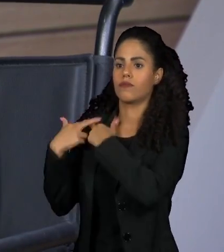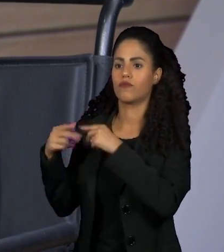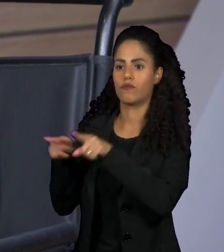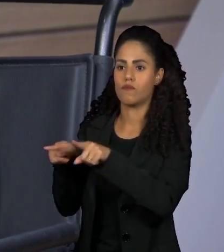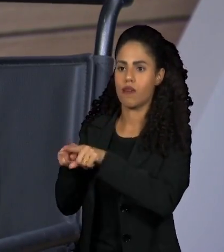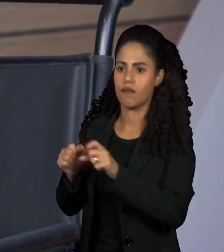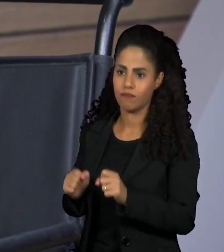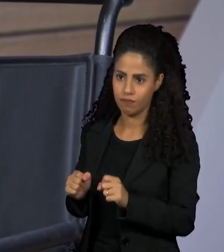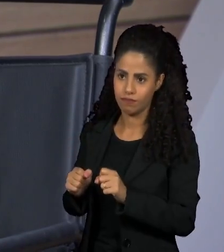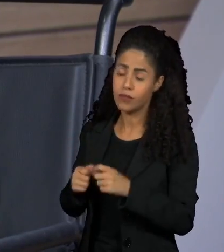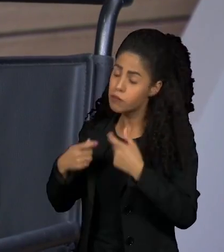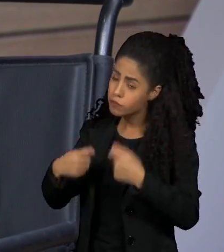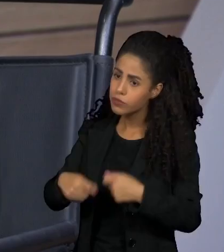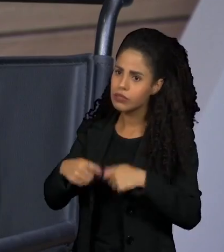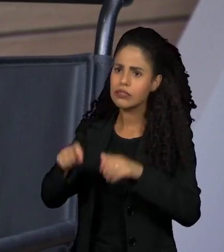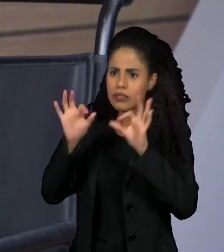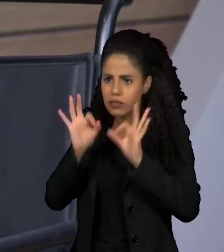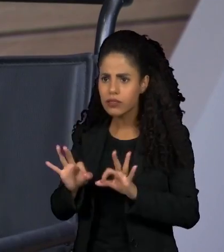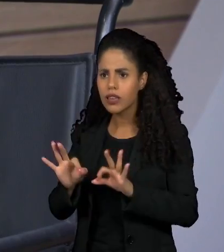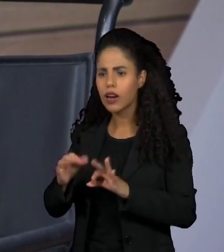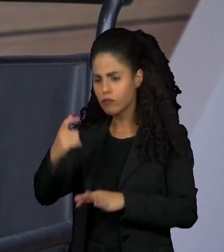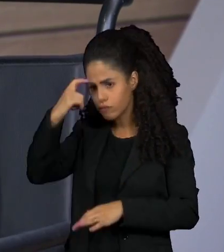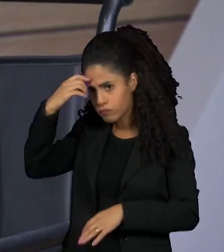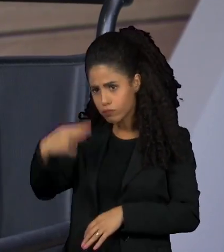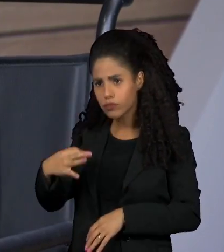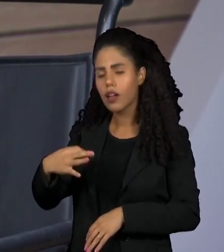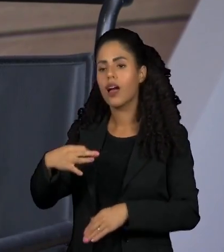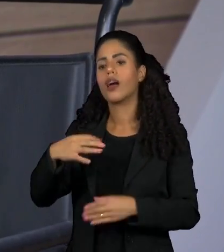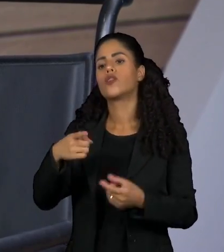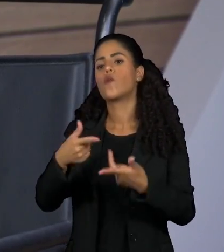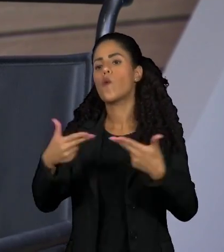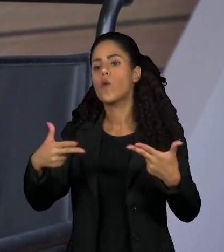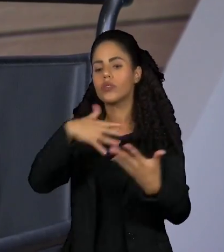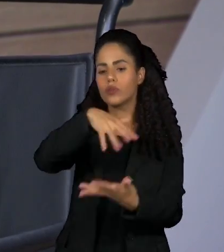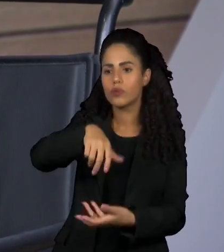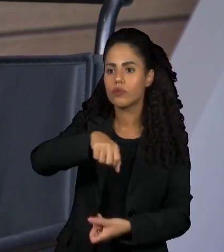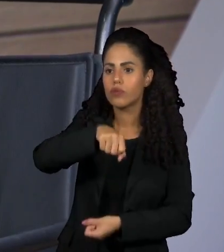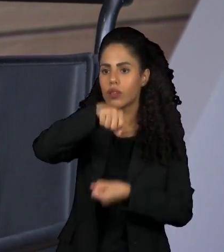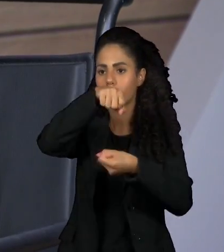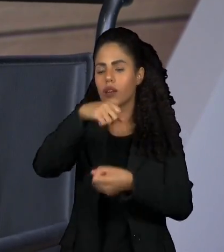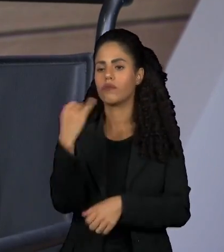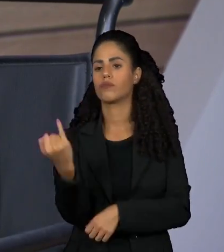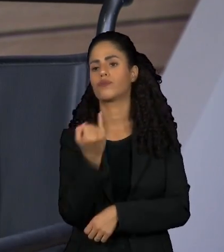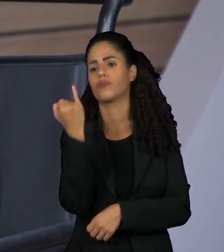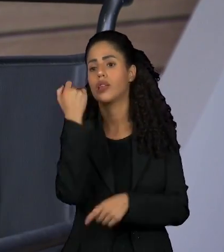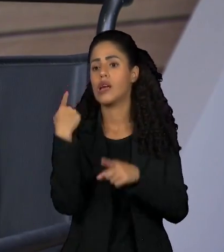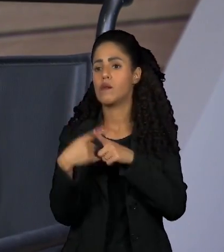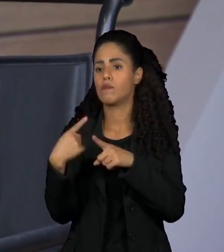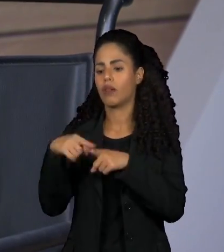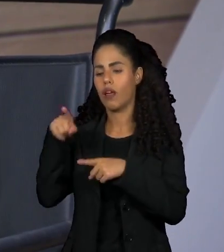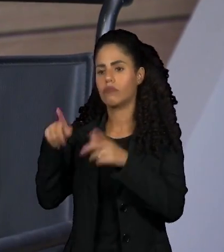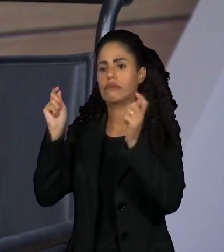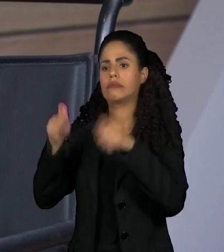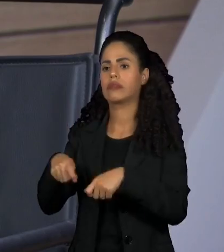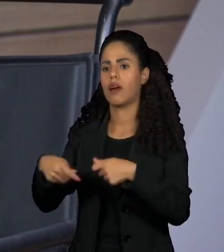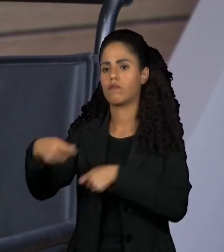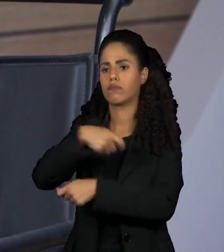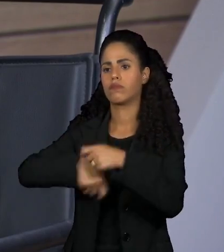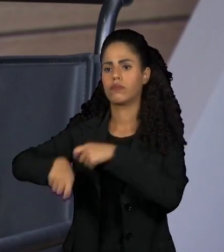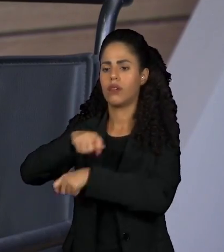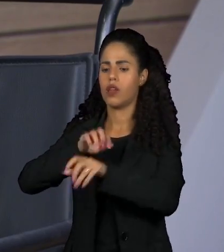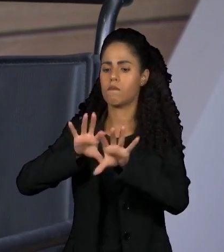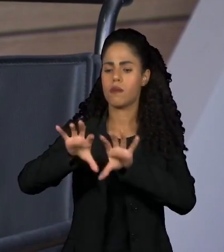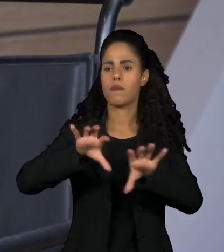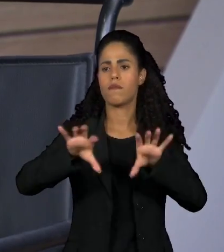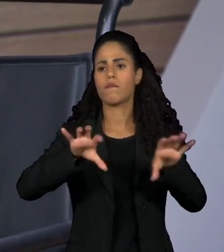ecologicamente responsáveis, que sejam compostáveis, que sejam biodegradáveis, porque são elas que têm o poder econômico e elas que têm